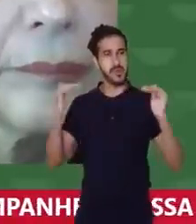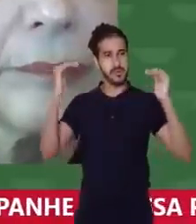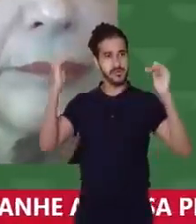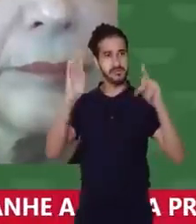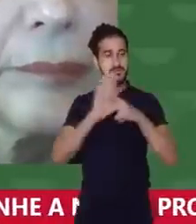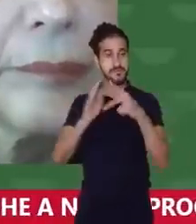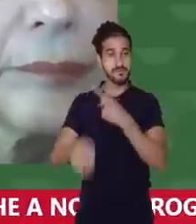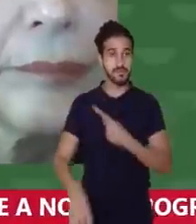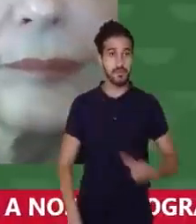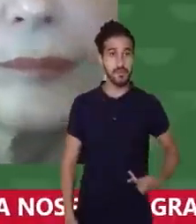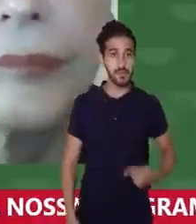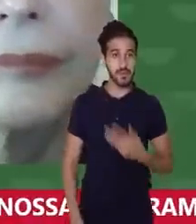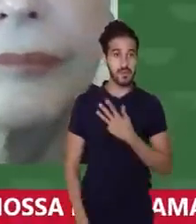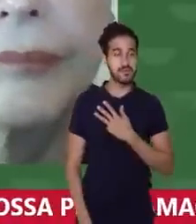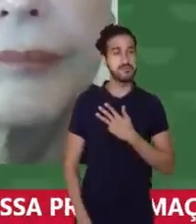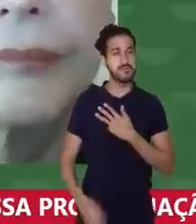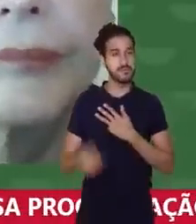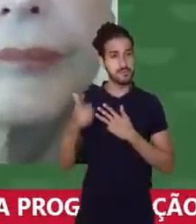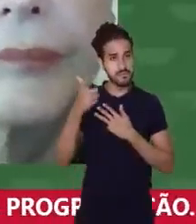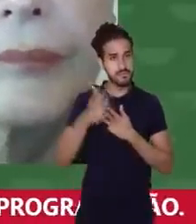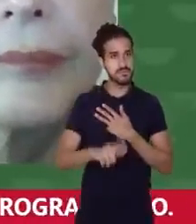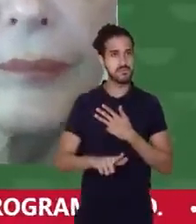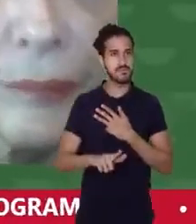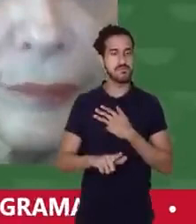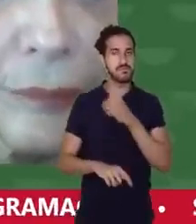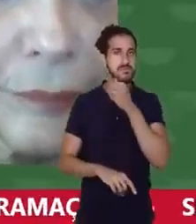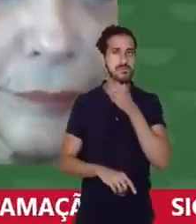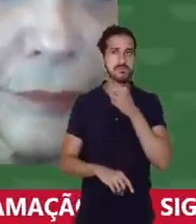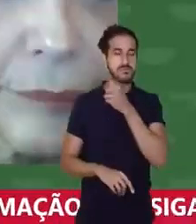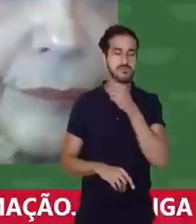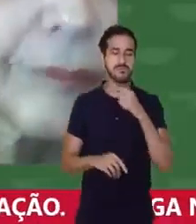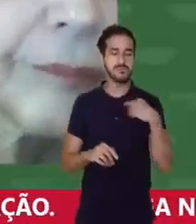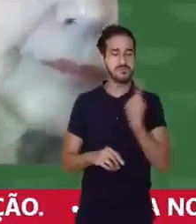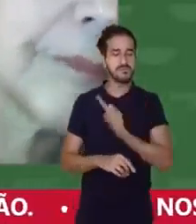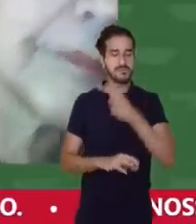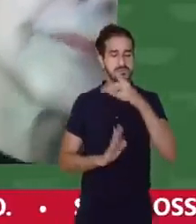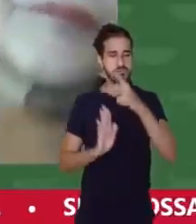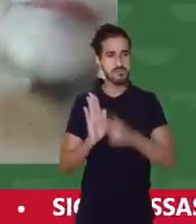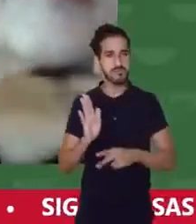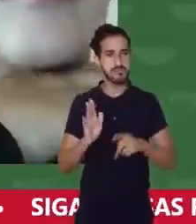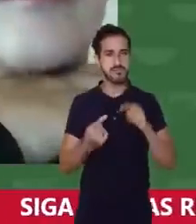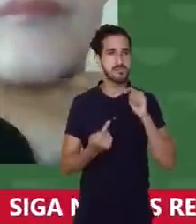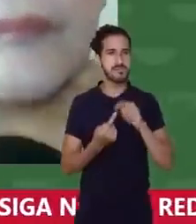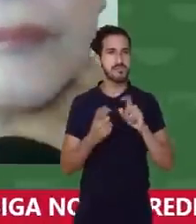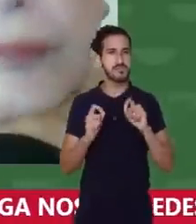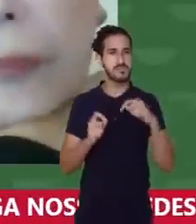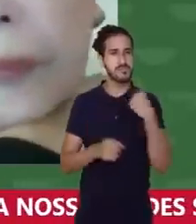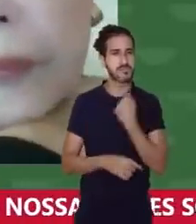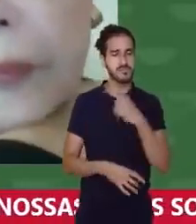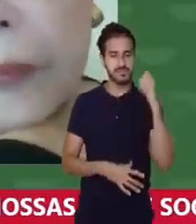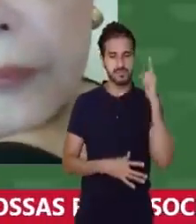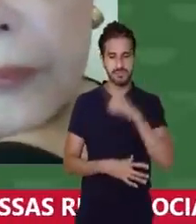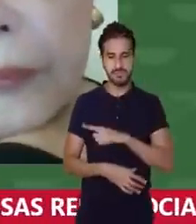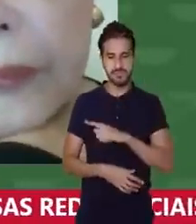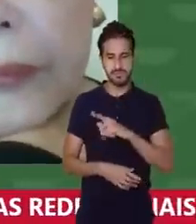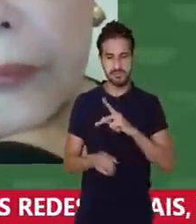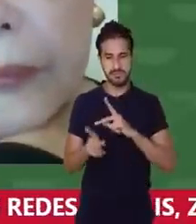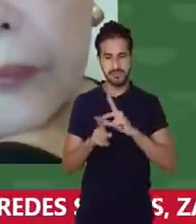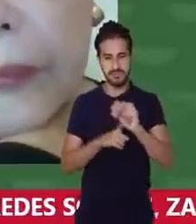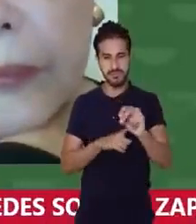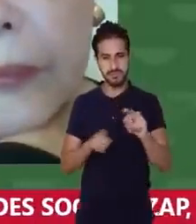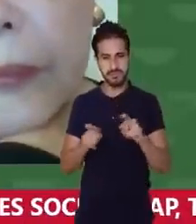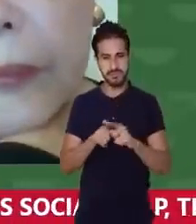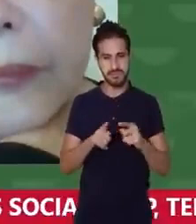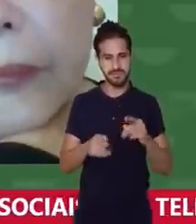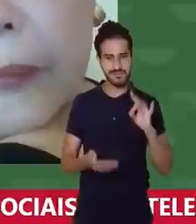do presidente Lula, novamente, do nosso projeto, no sentido de poder vencer